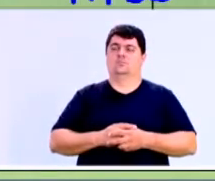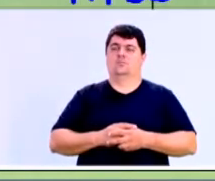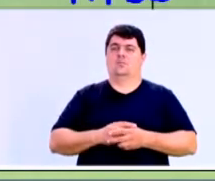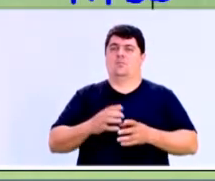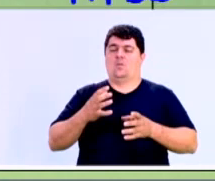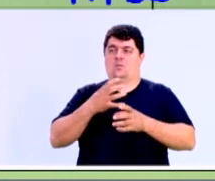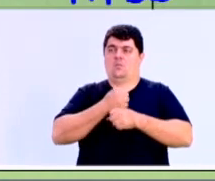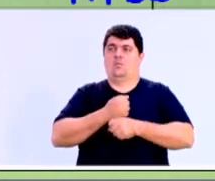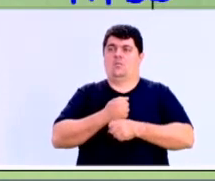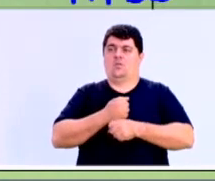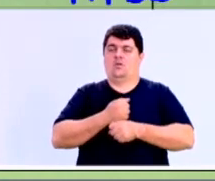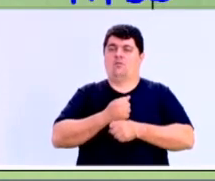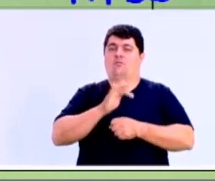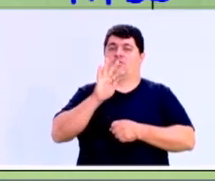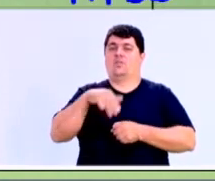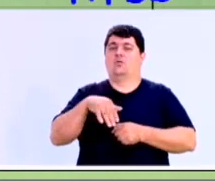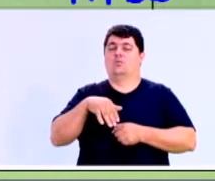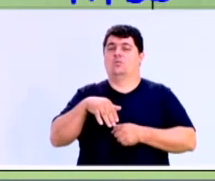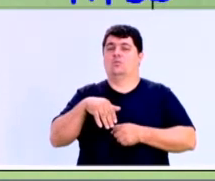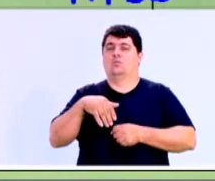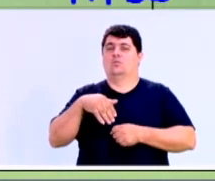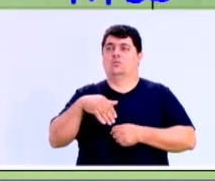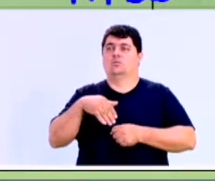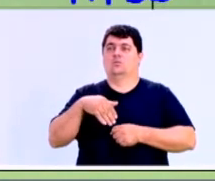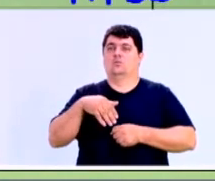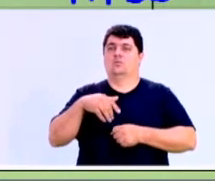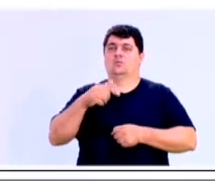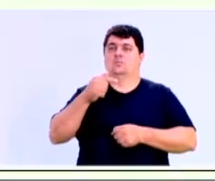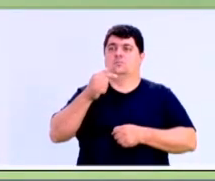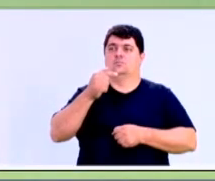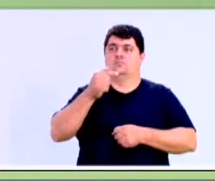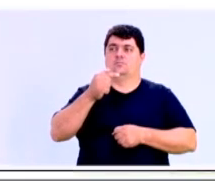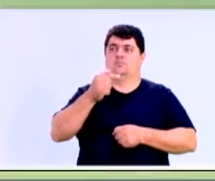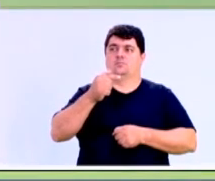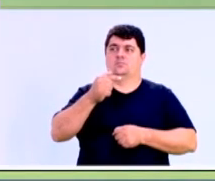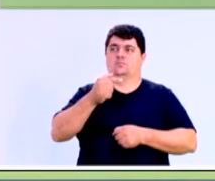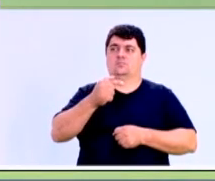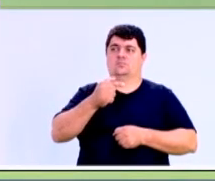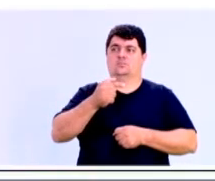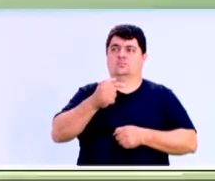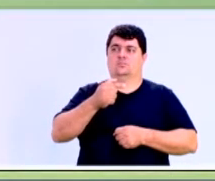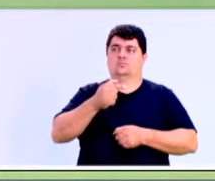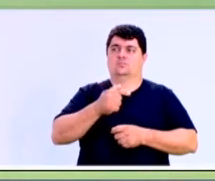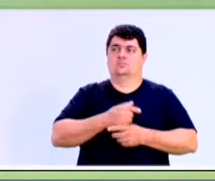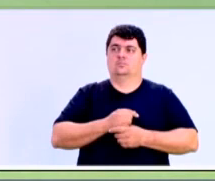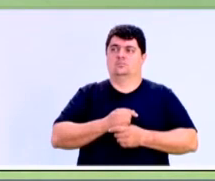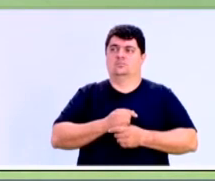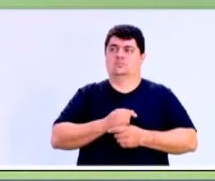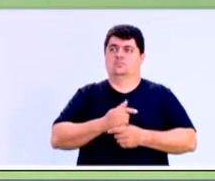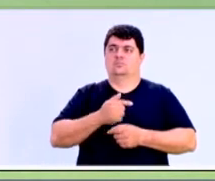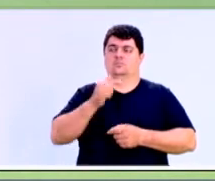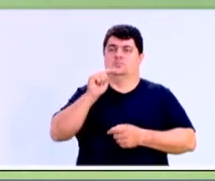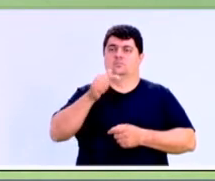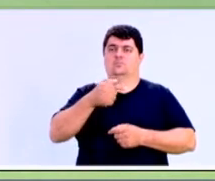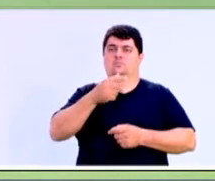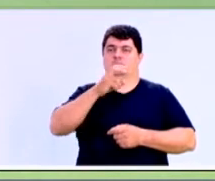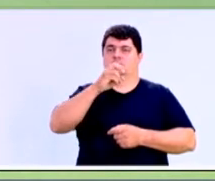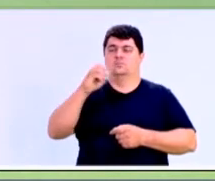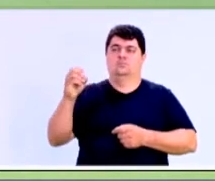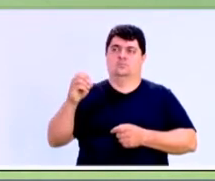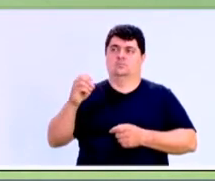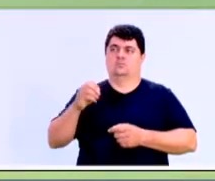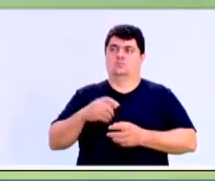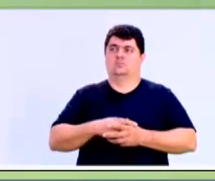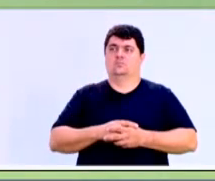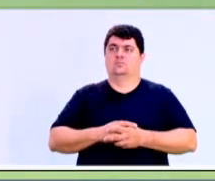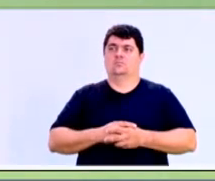Isso. E qual o meu estoque final? Tá lá no balanço. Tá lá no balanço patrimonial, ó. Vamos, 7.500.